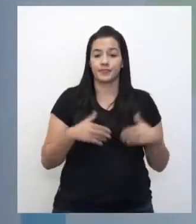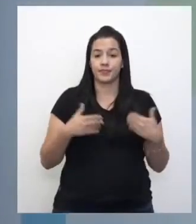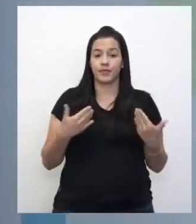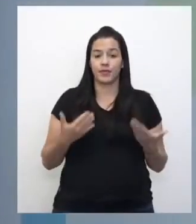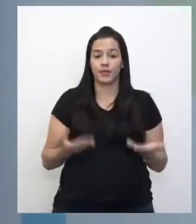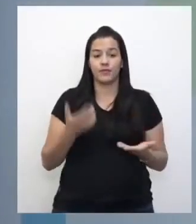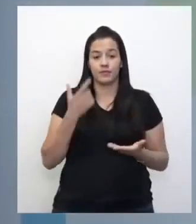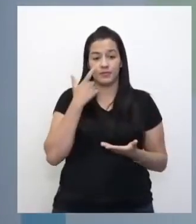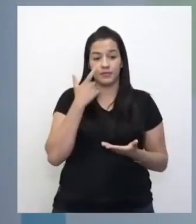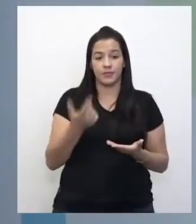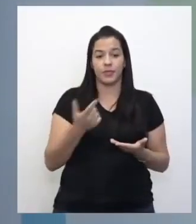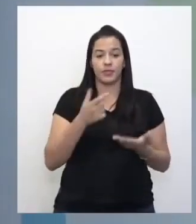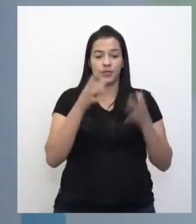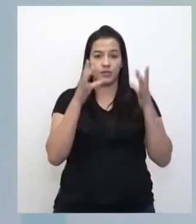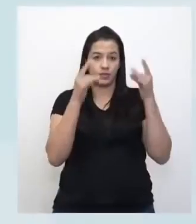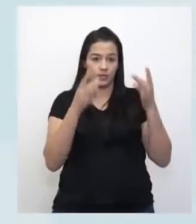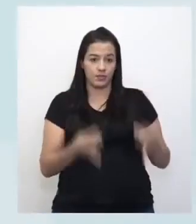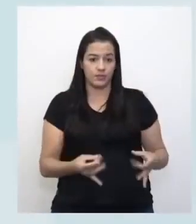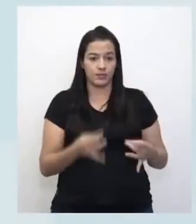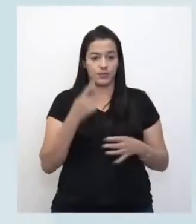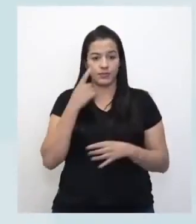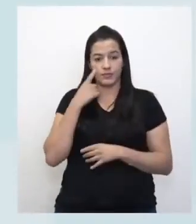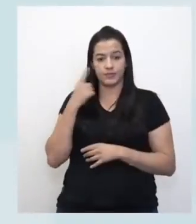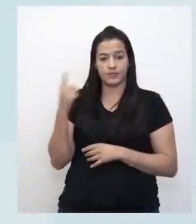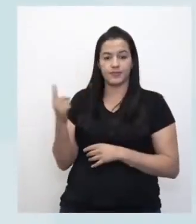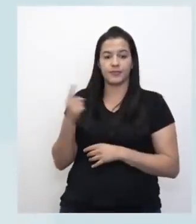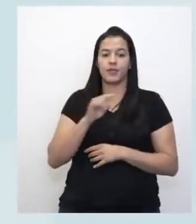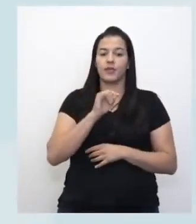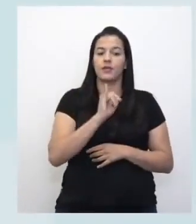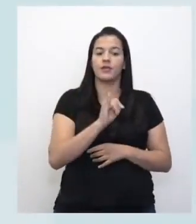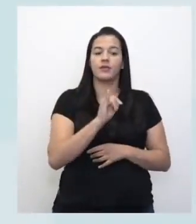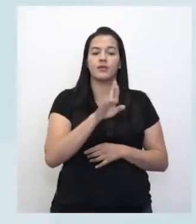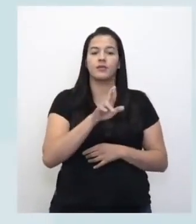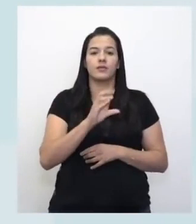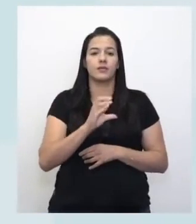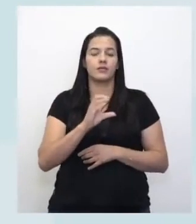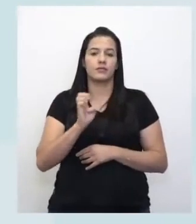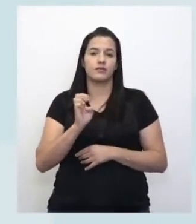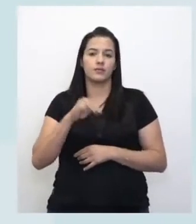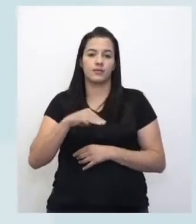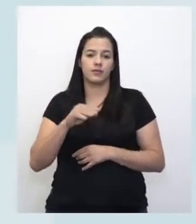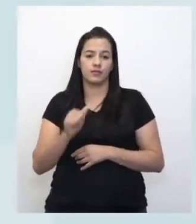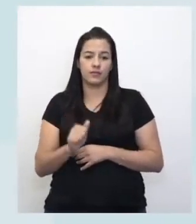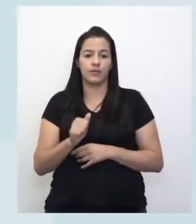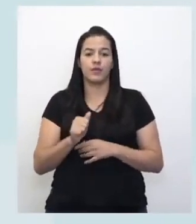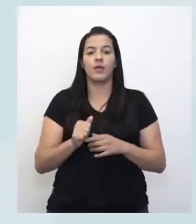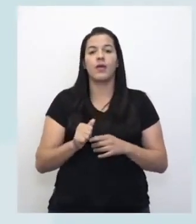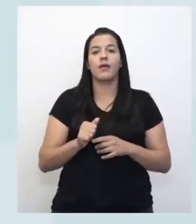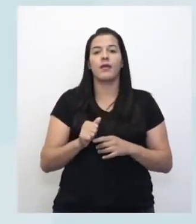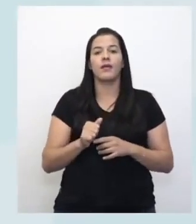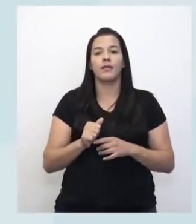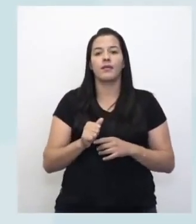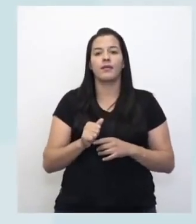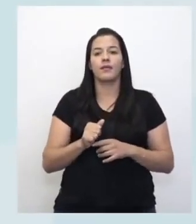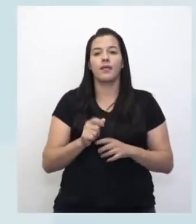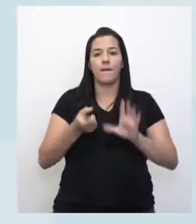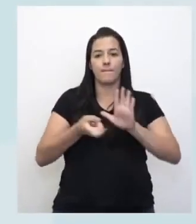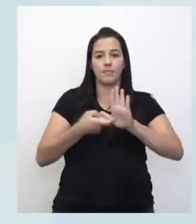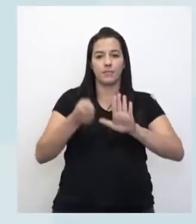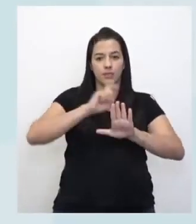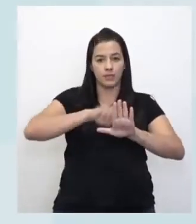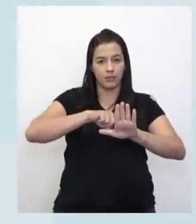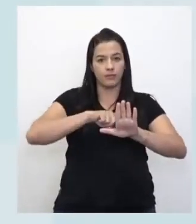lá para as descrições, olha só, na tela novamente. Metáfora é uma figura de linguagem que produz sentidos figurados por